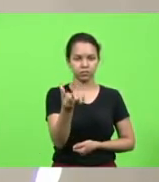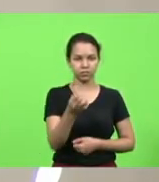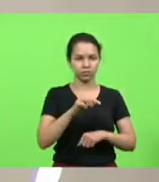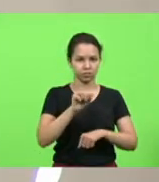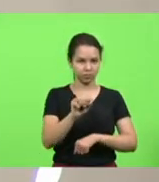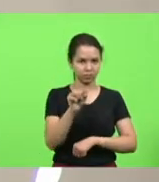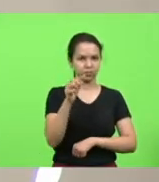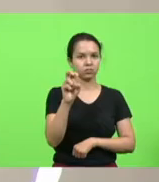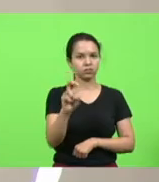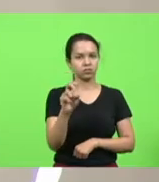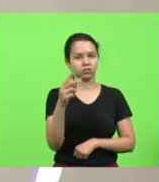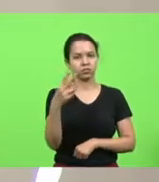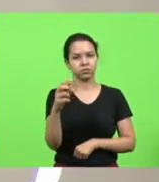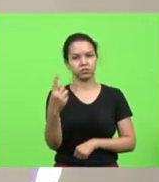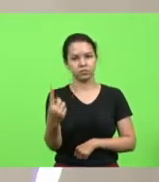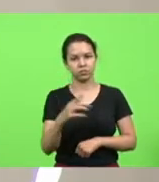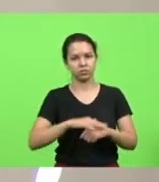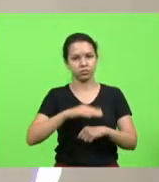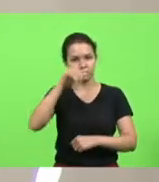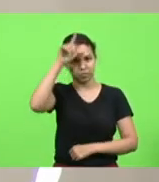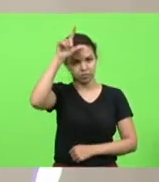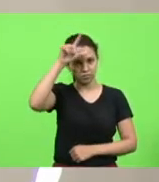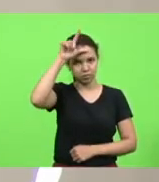616.5/2021, autoria deputado Sargento Lima,